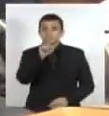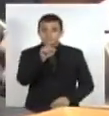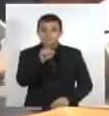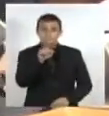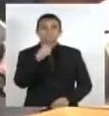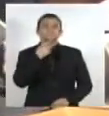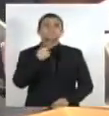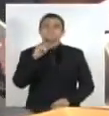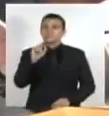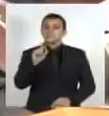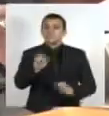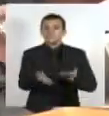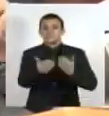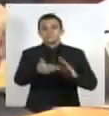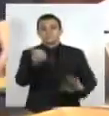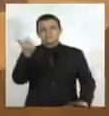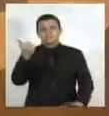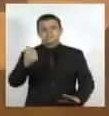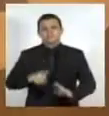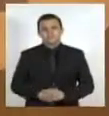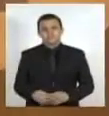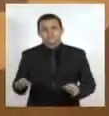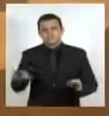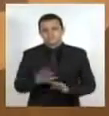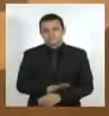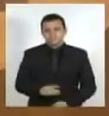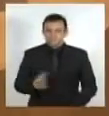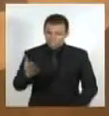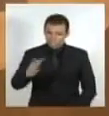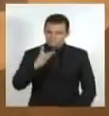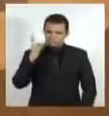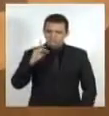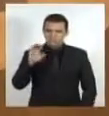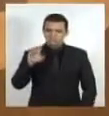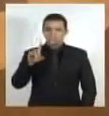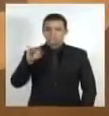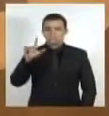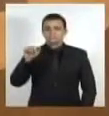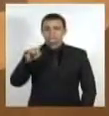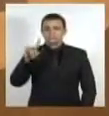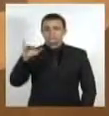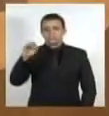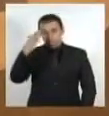deshomenagear. Era isso, deputado Atalino. Deputado Edilásio, eu agradeço o respeitoso à parte,